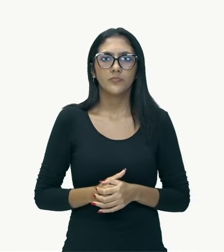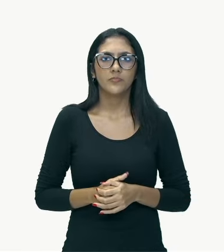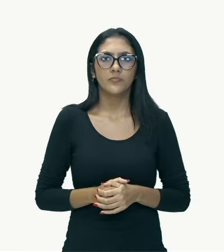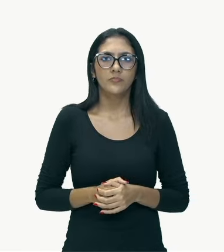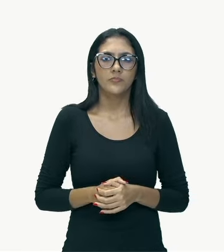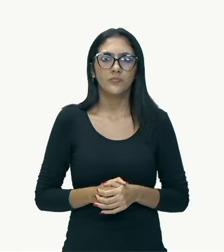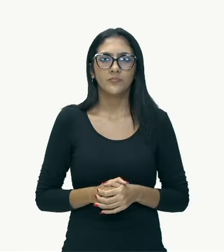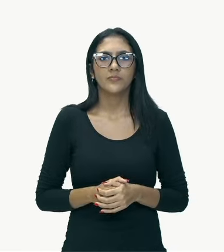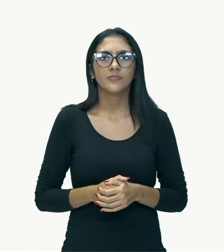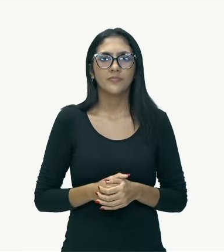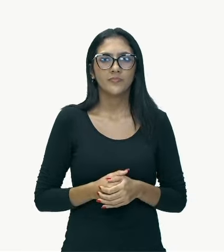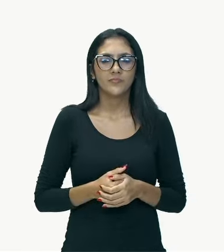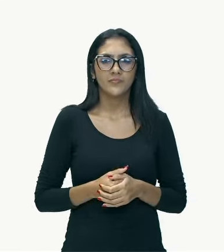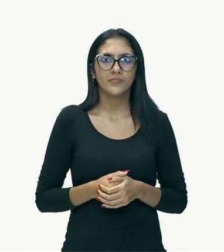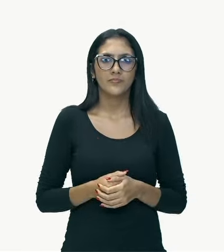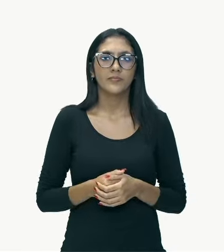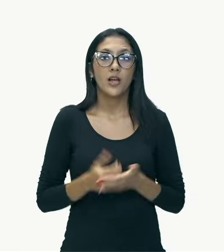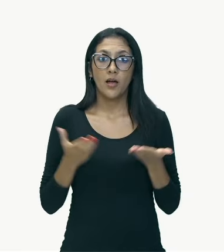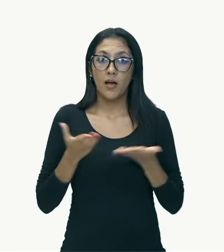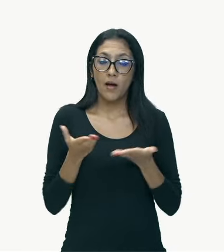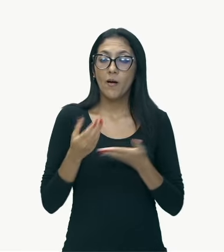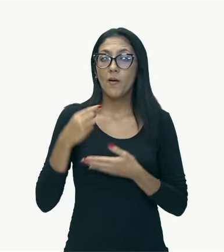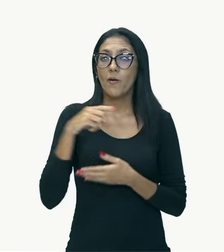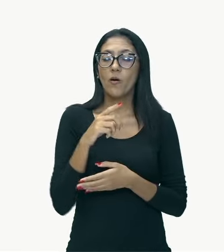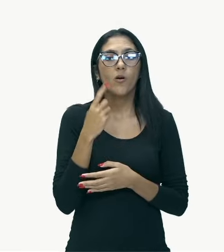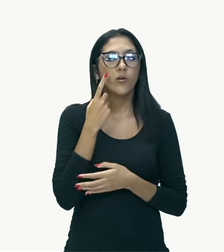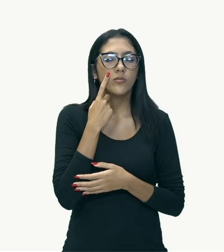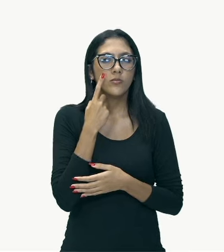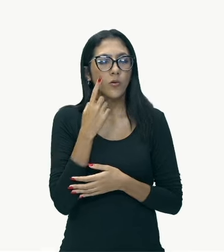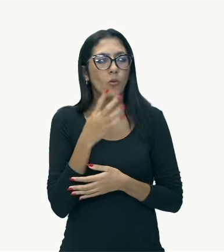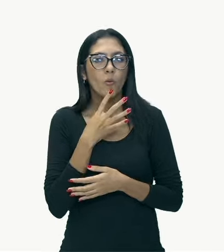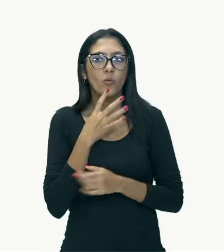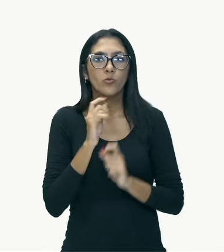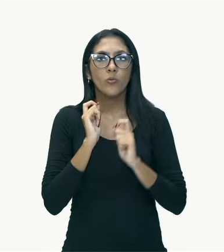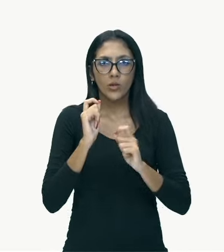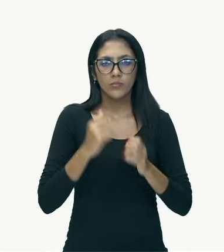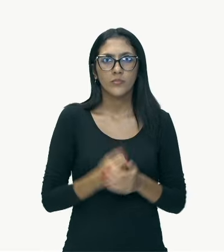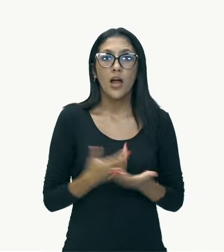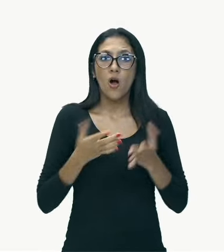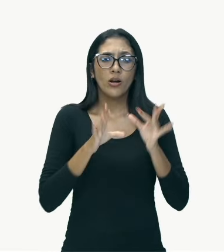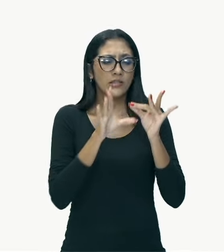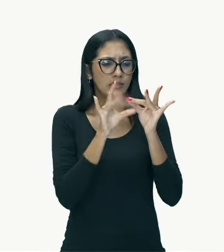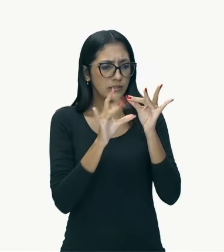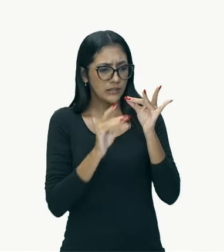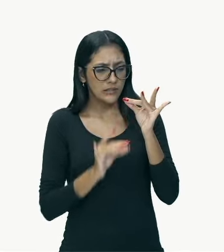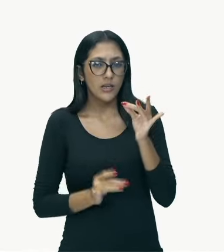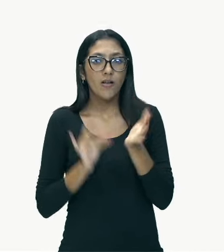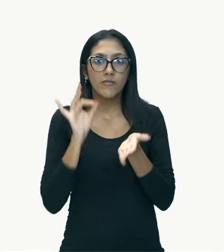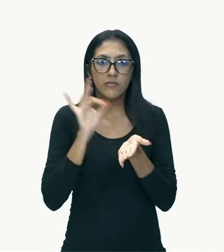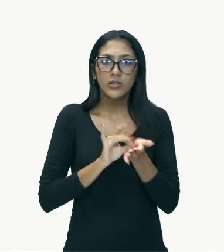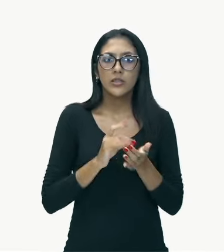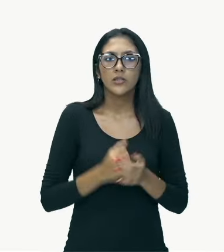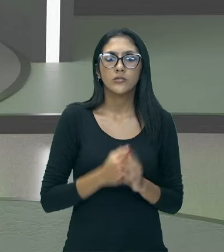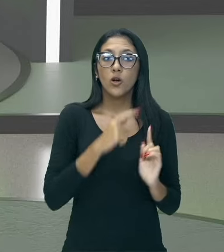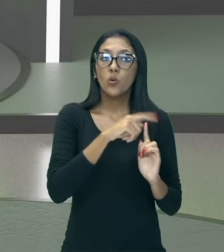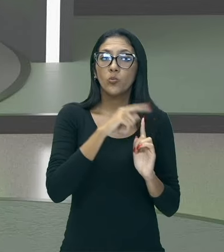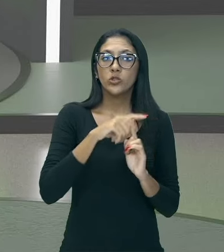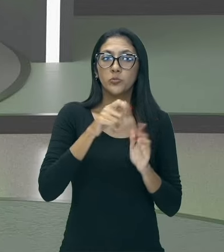E agora nós vamos definir o que é uma